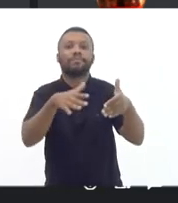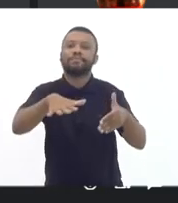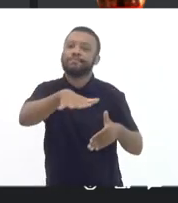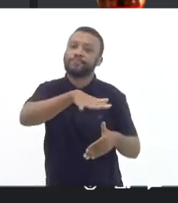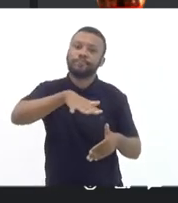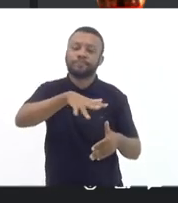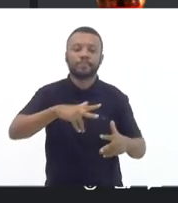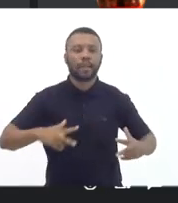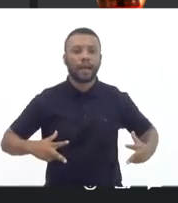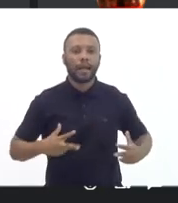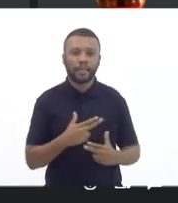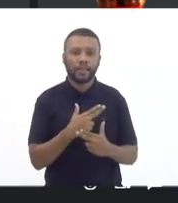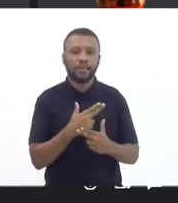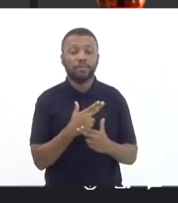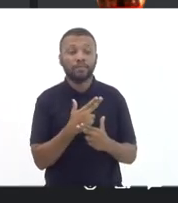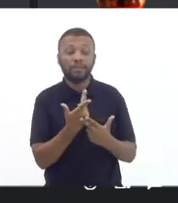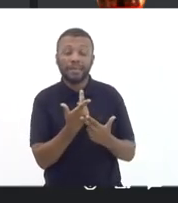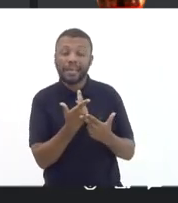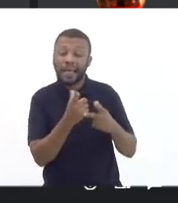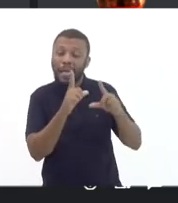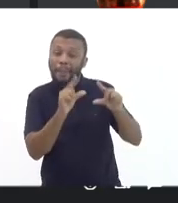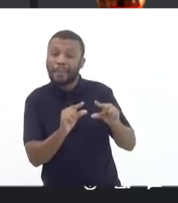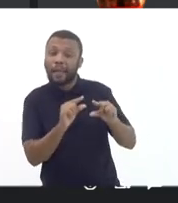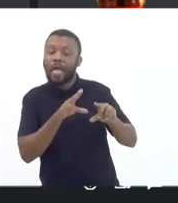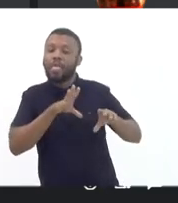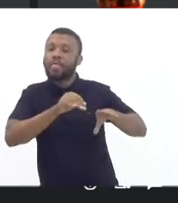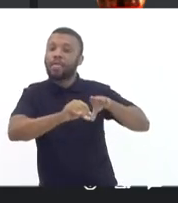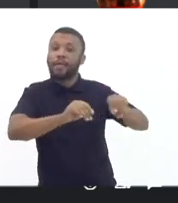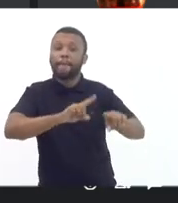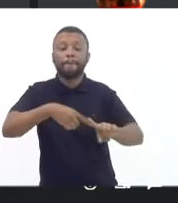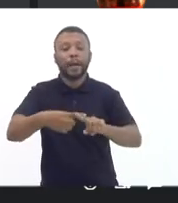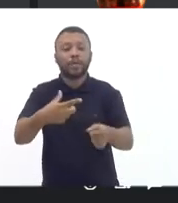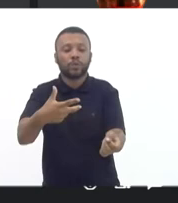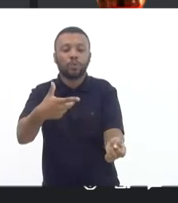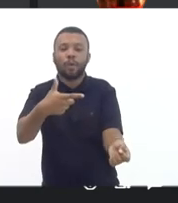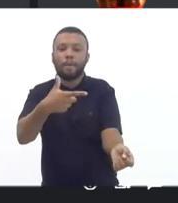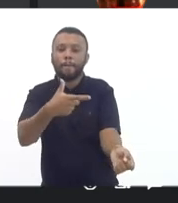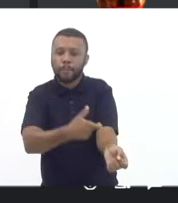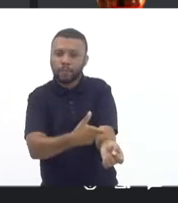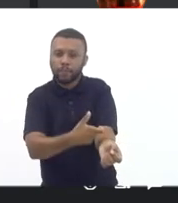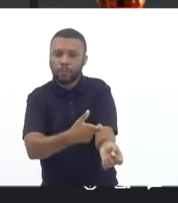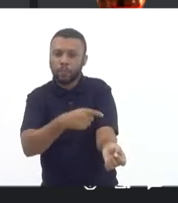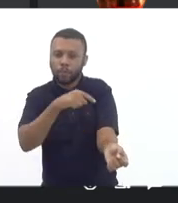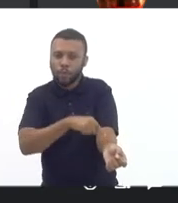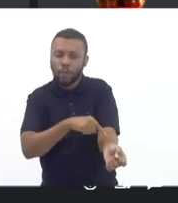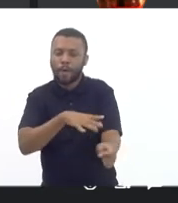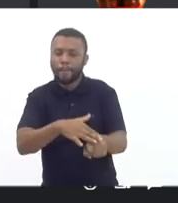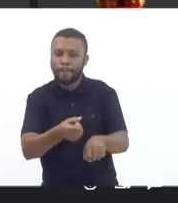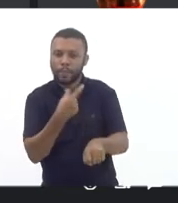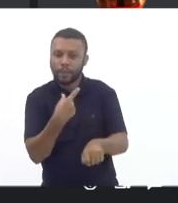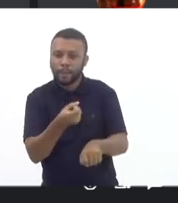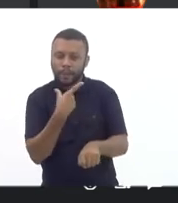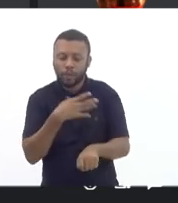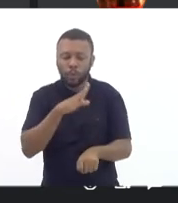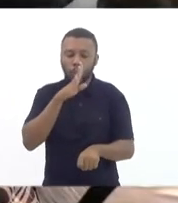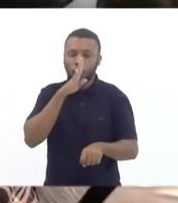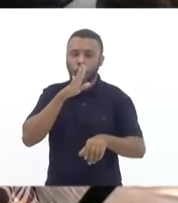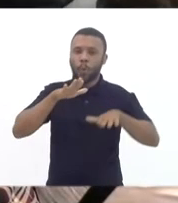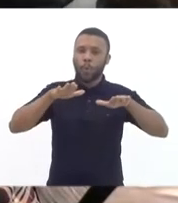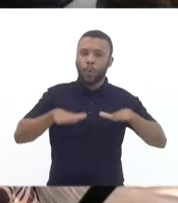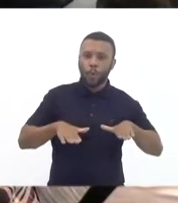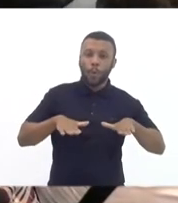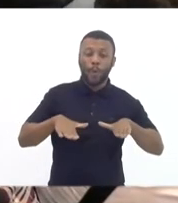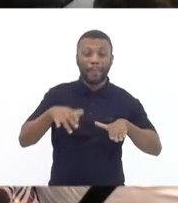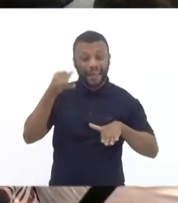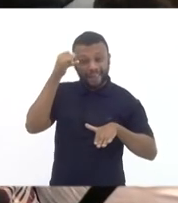uma castração minimamente invasiva e com antibiótico injetável de dose única para não precisar fazer o pós-operatório dos animais de colônia